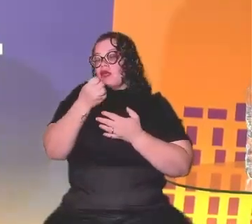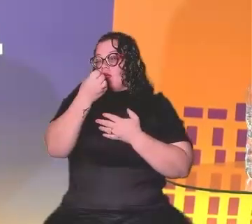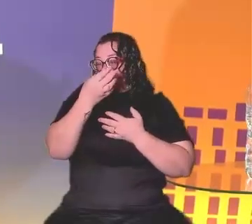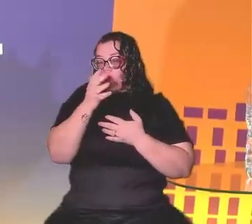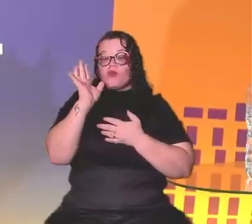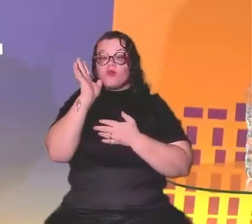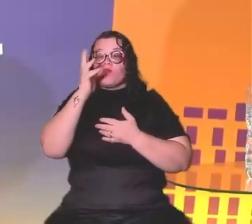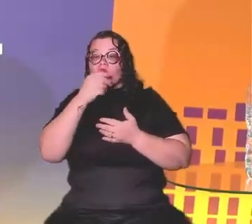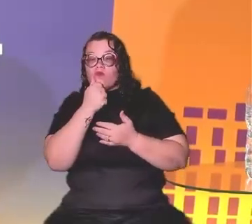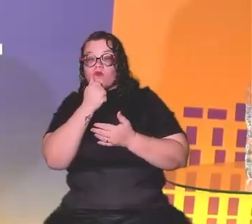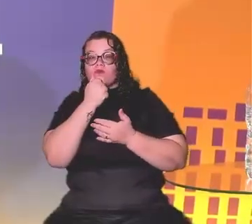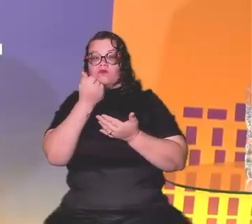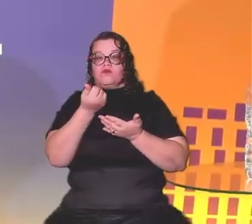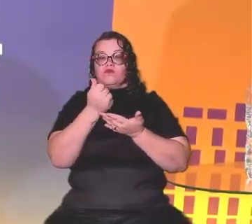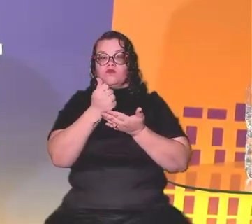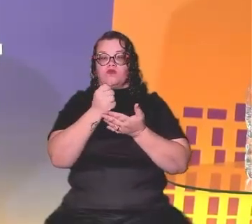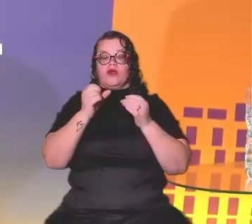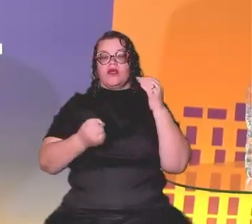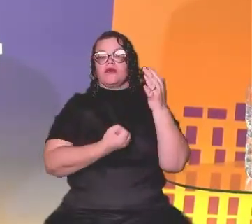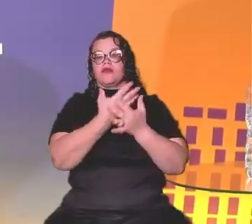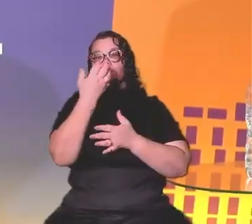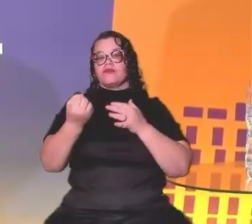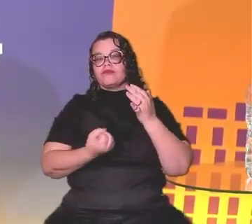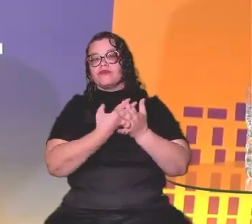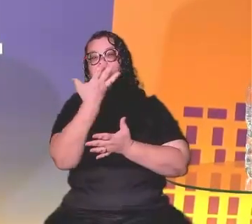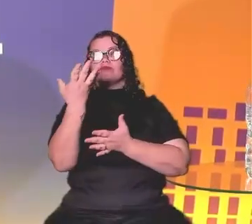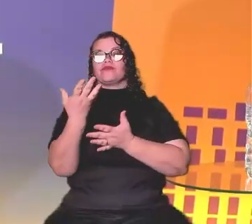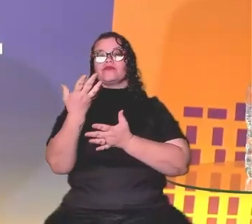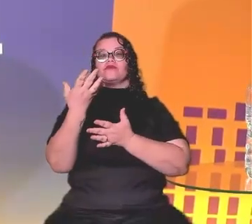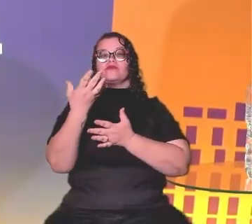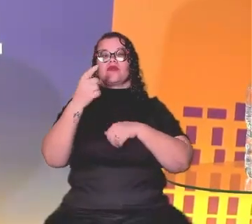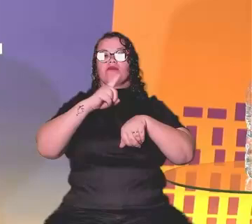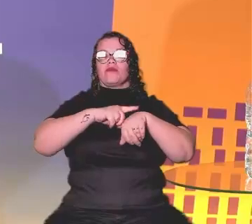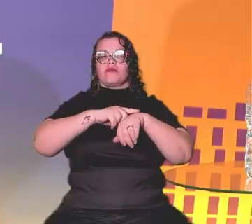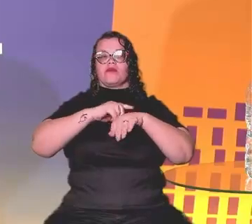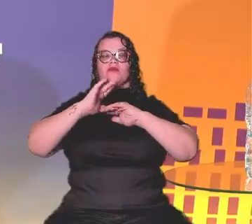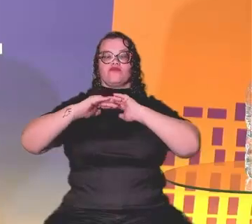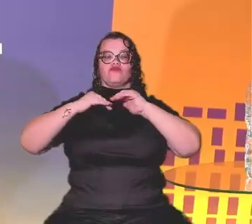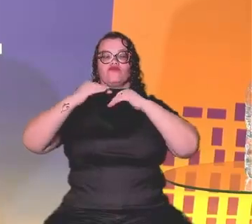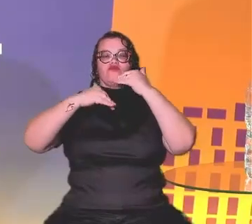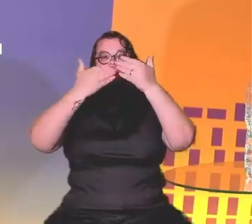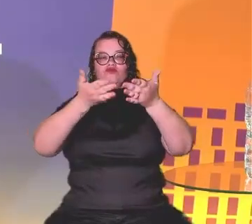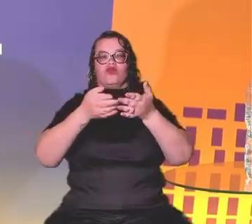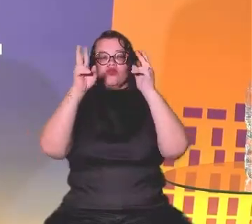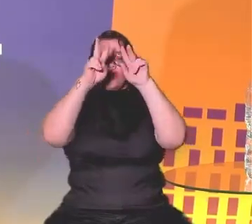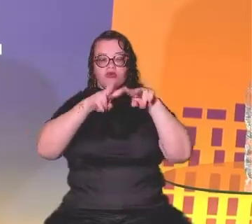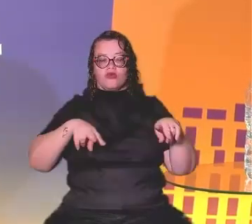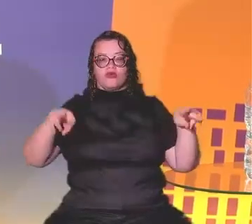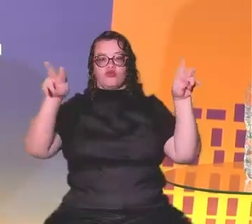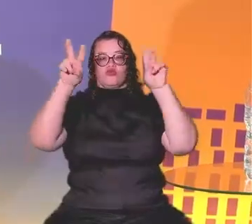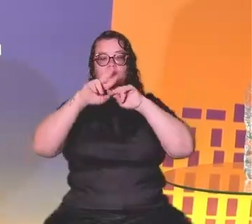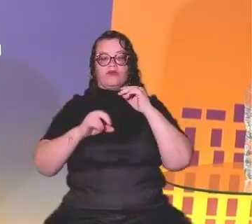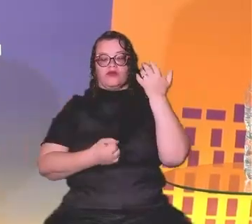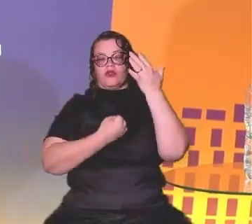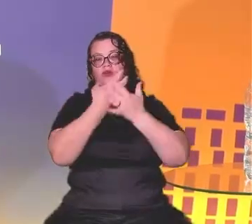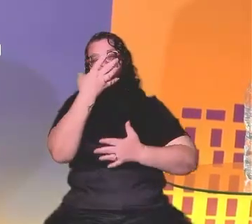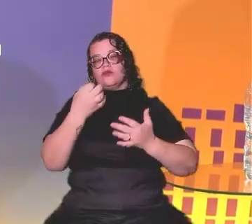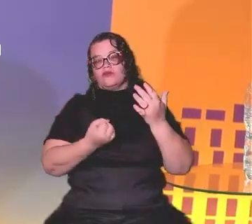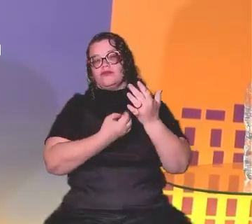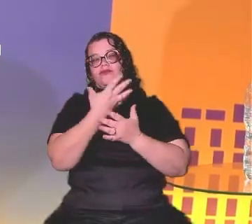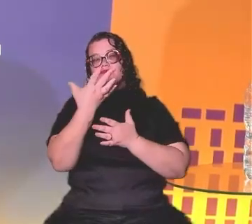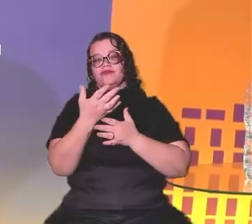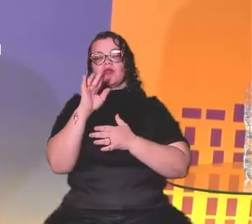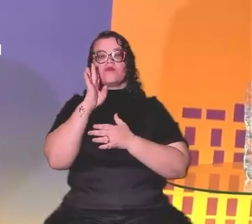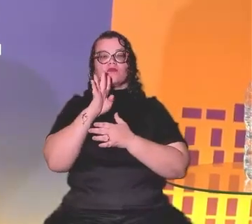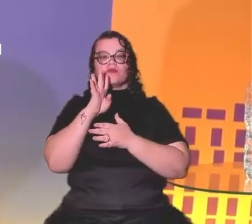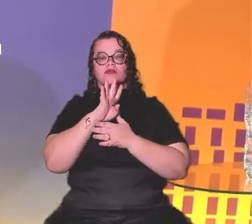esse poder, né, de transcender o tempo. E quando a gente vai falar de visualidade e de poesia, eu acho